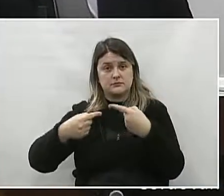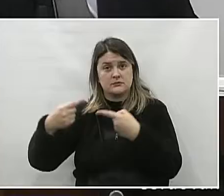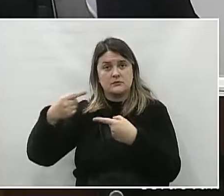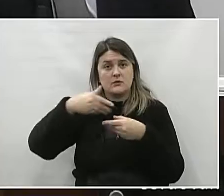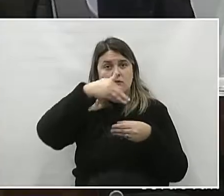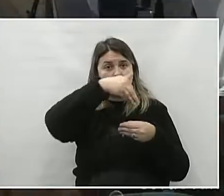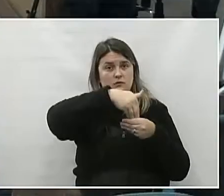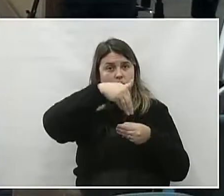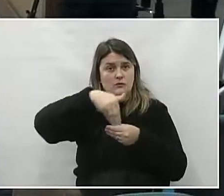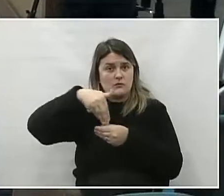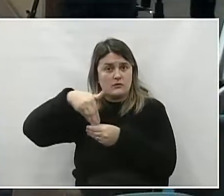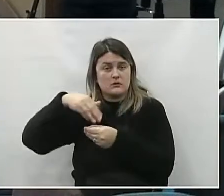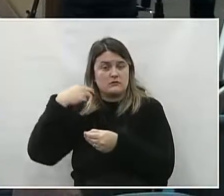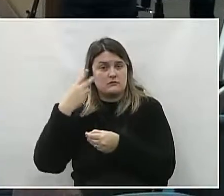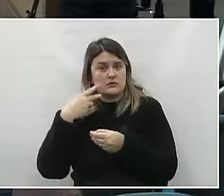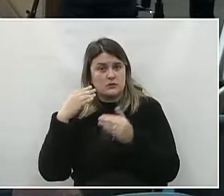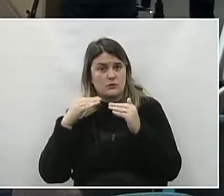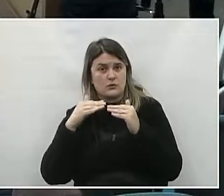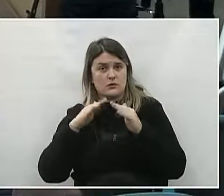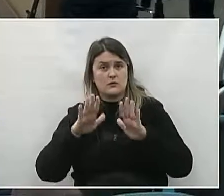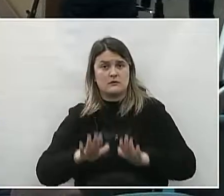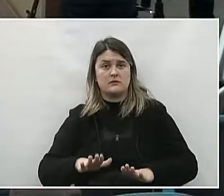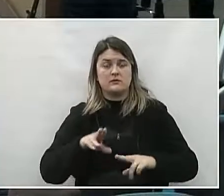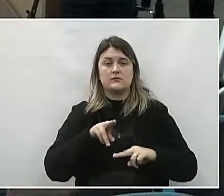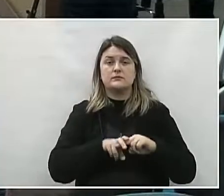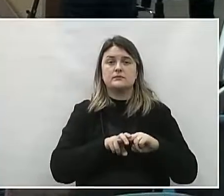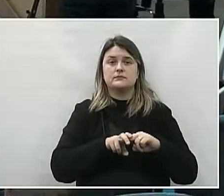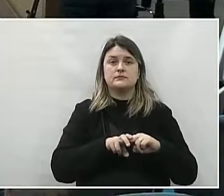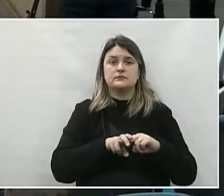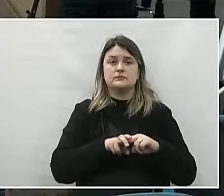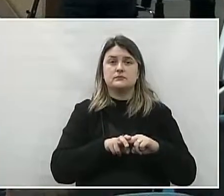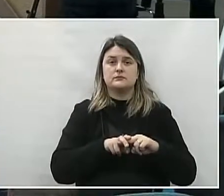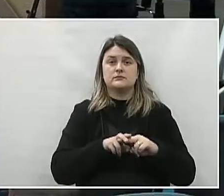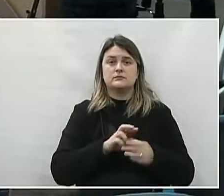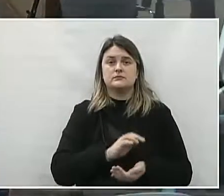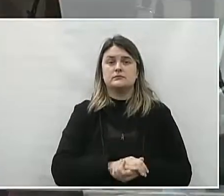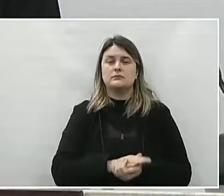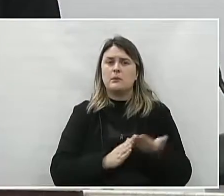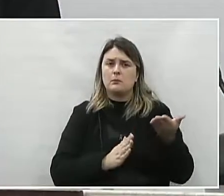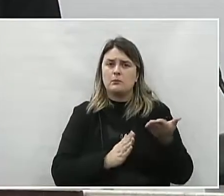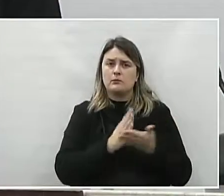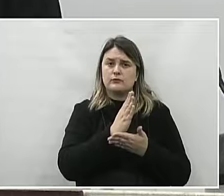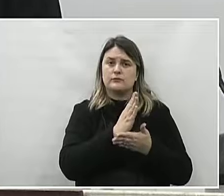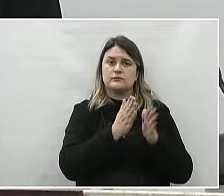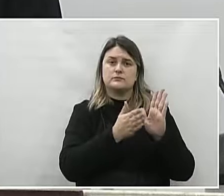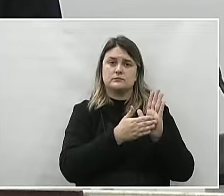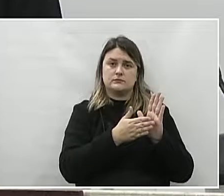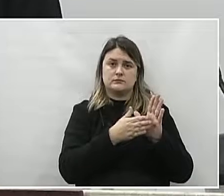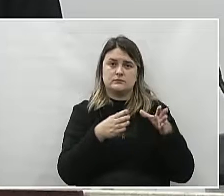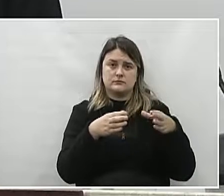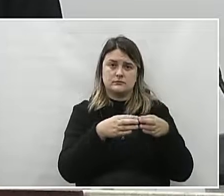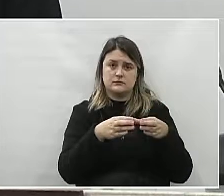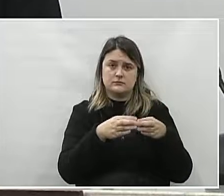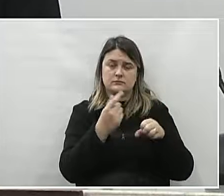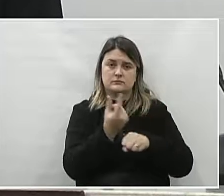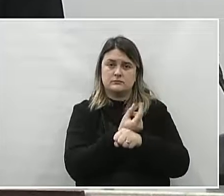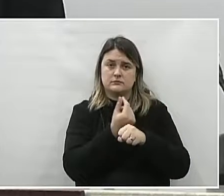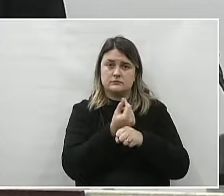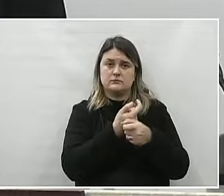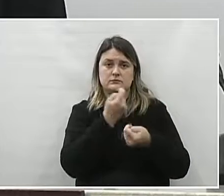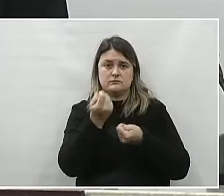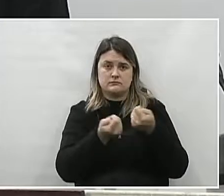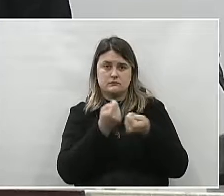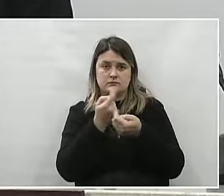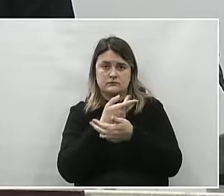Em votação, senhores vereadores que aprovam, permaneçam como estão. Aprovado. Parecer fundamentado da Comissão de Finanças,